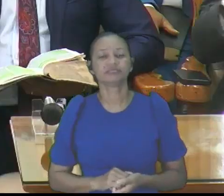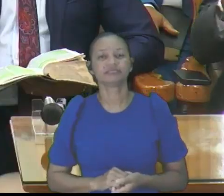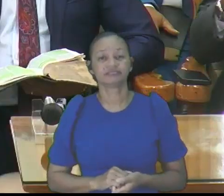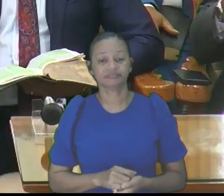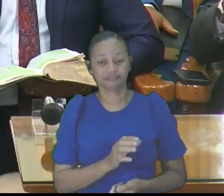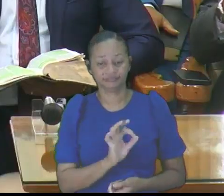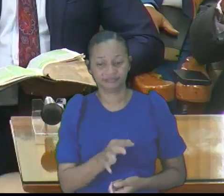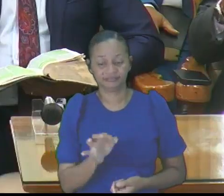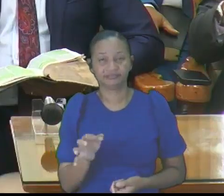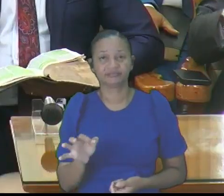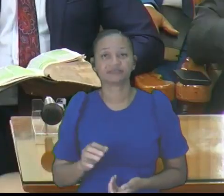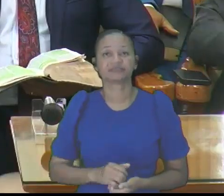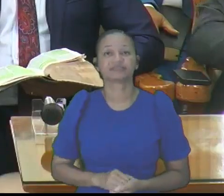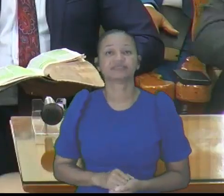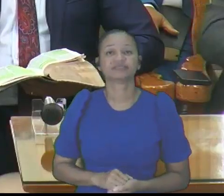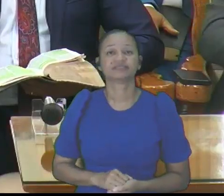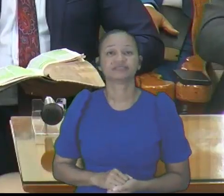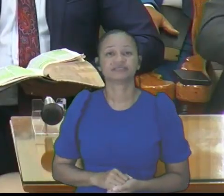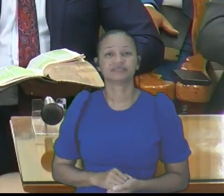Né?